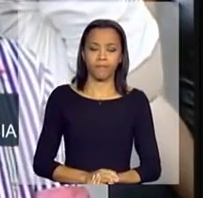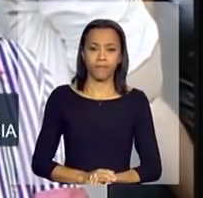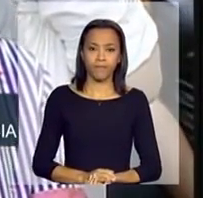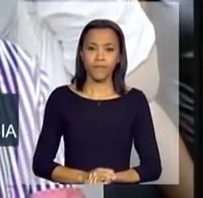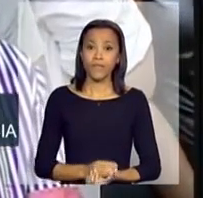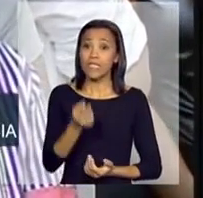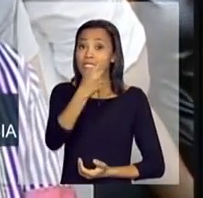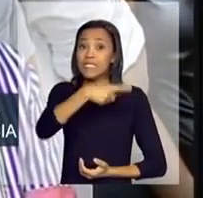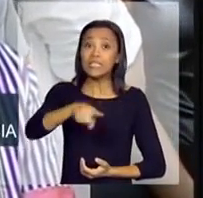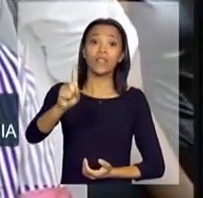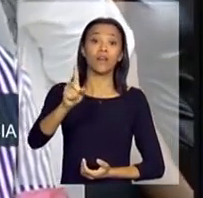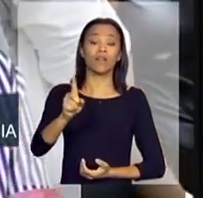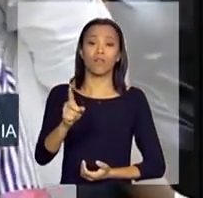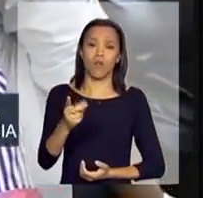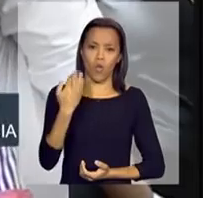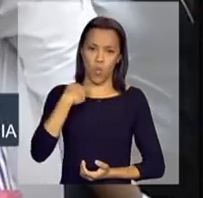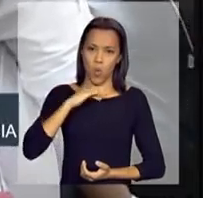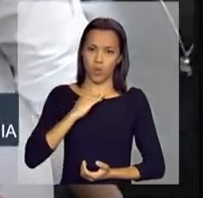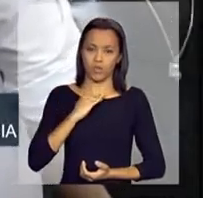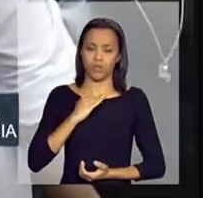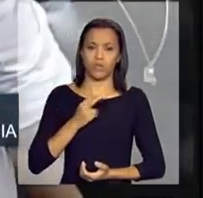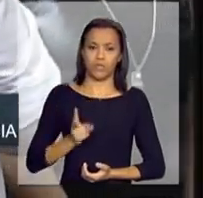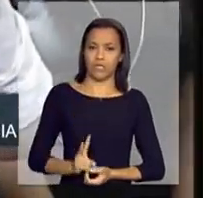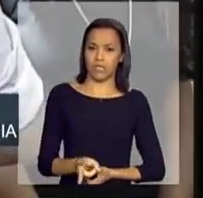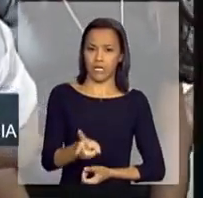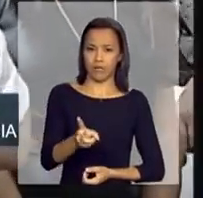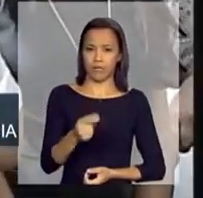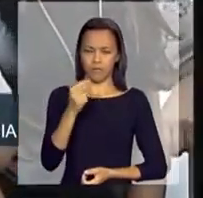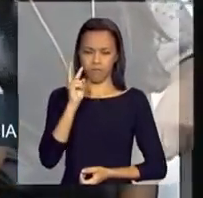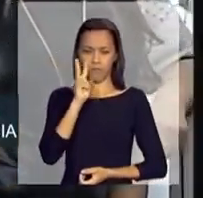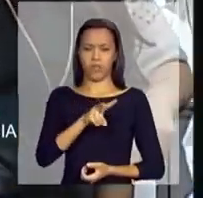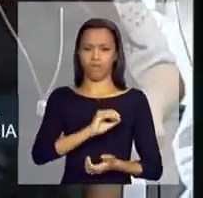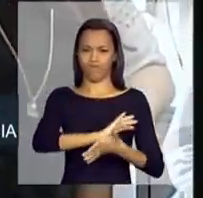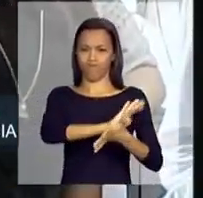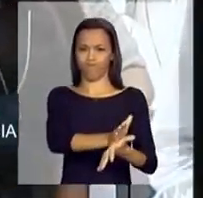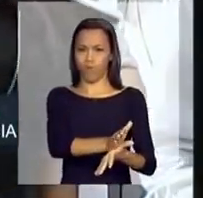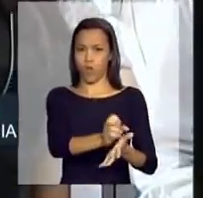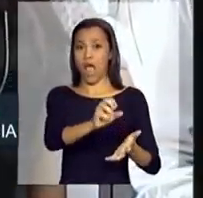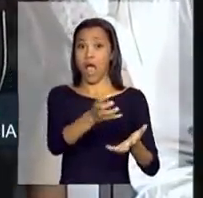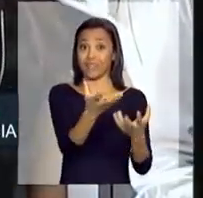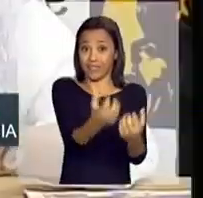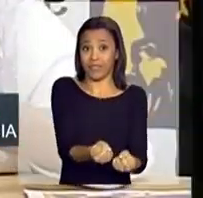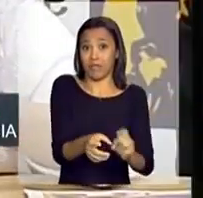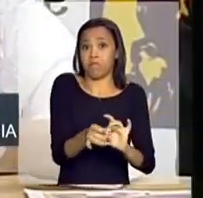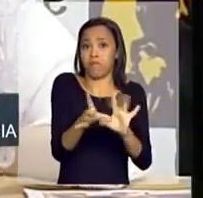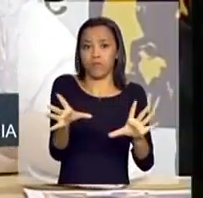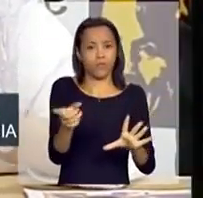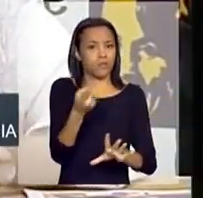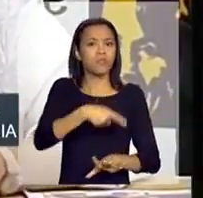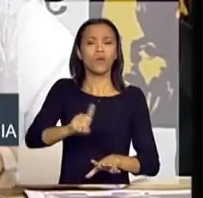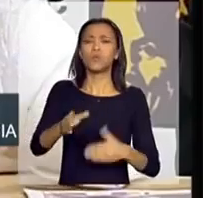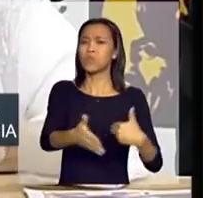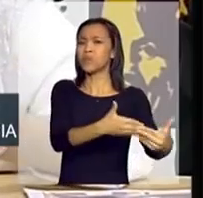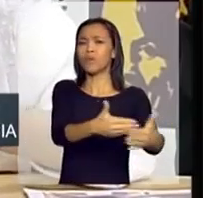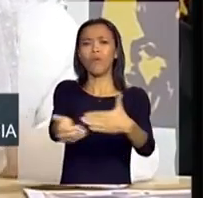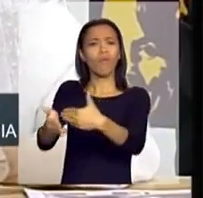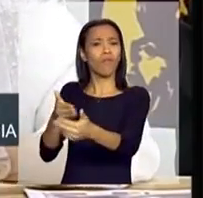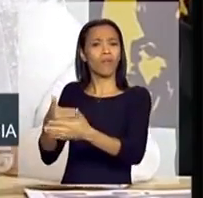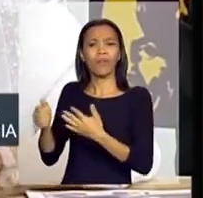E não podemos, de maneira nenhuma, discriminar ou aceitar a discriminação de qualquer mulher